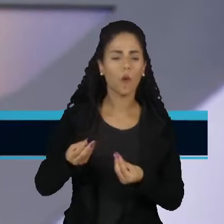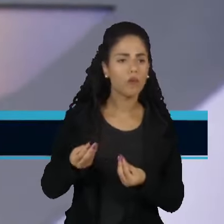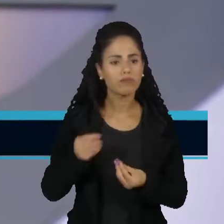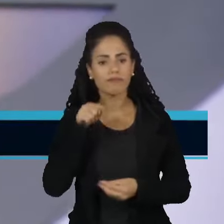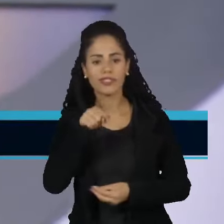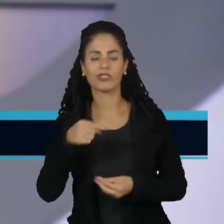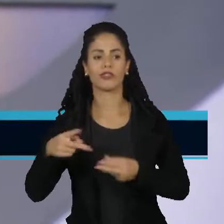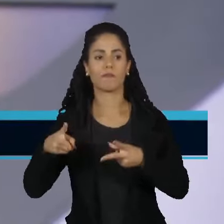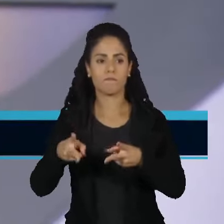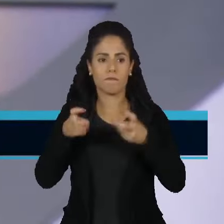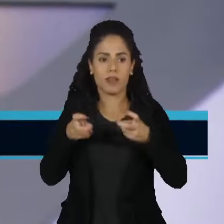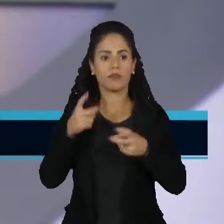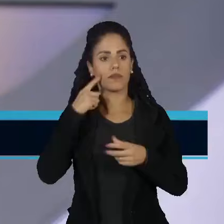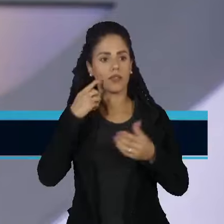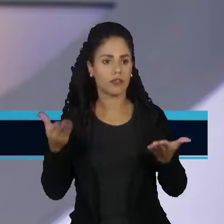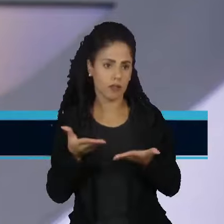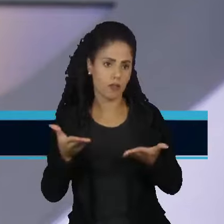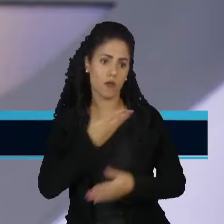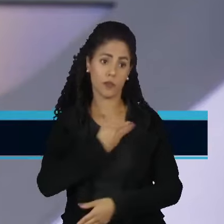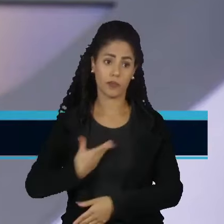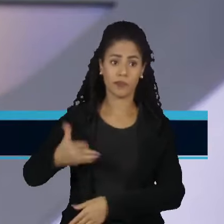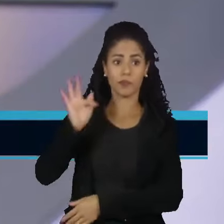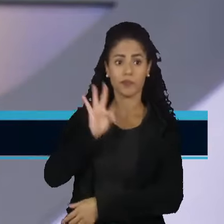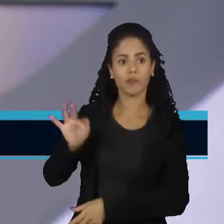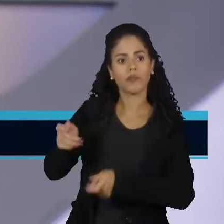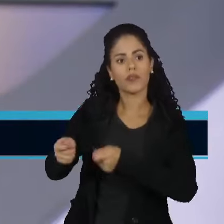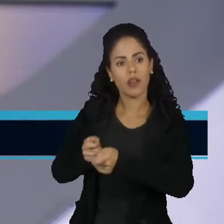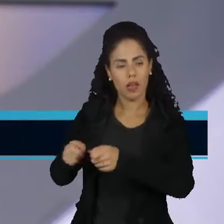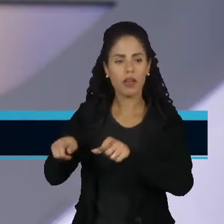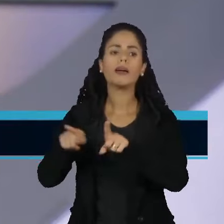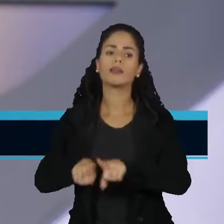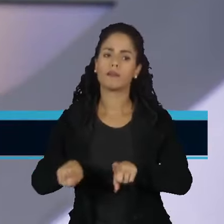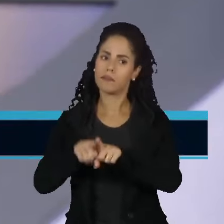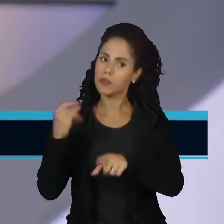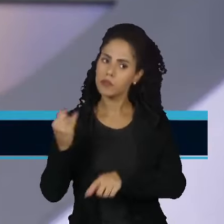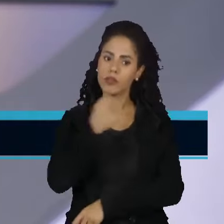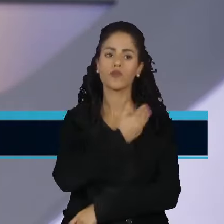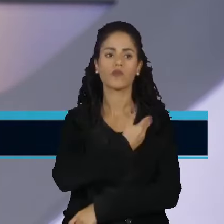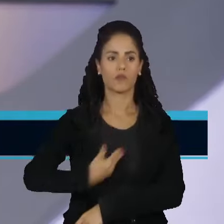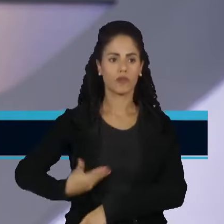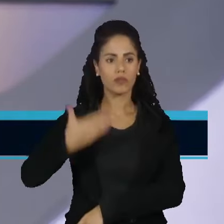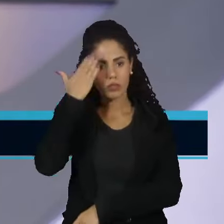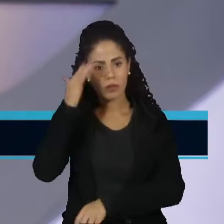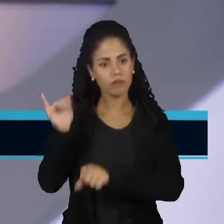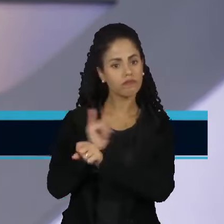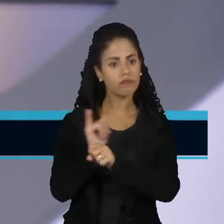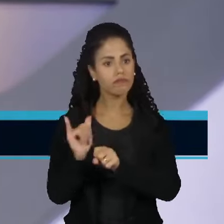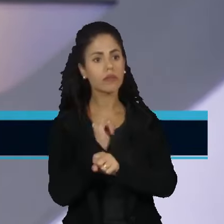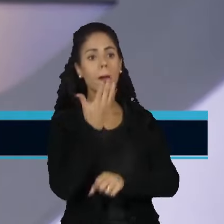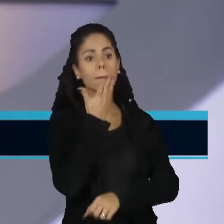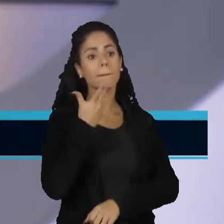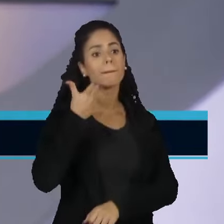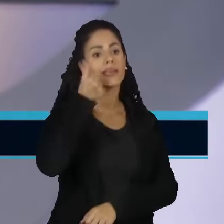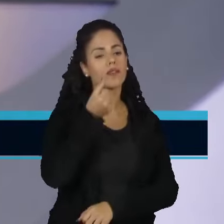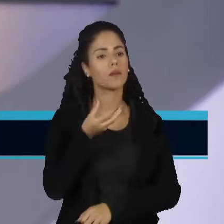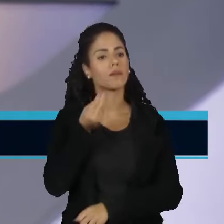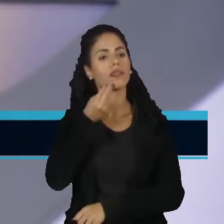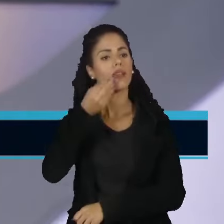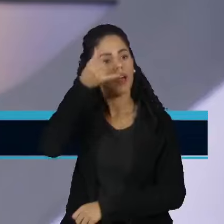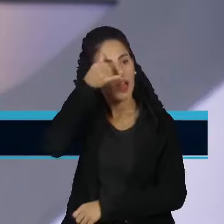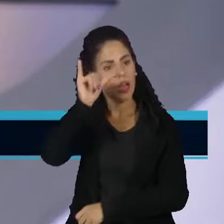aí de poder da União. Seria importante que o governo também agisse de maneira mais estratégica para impedir